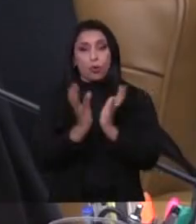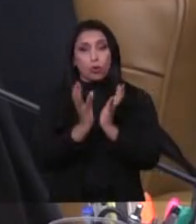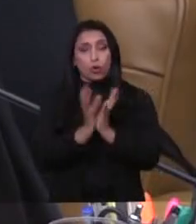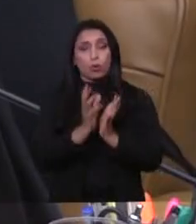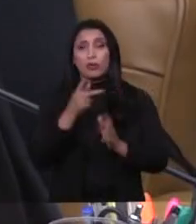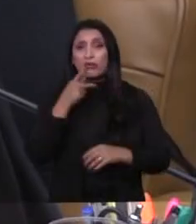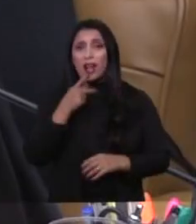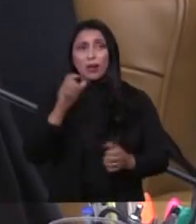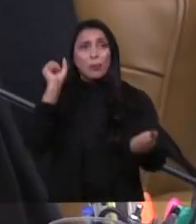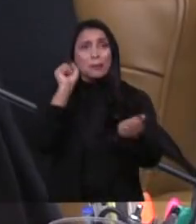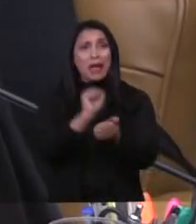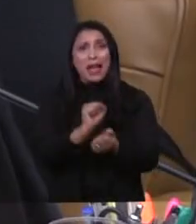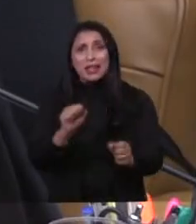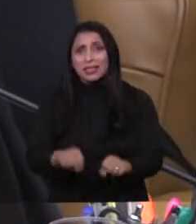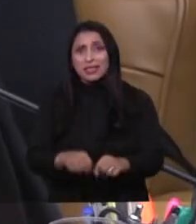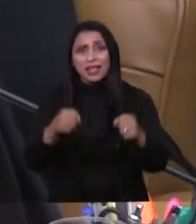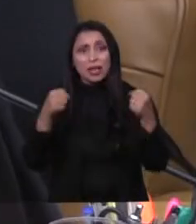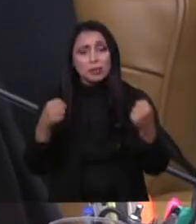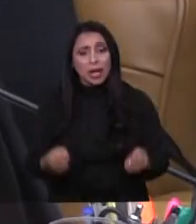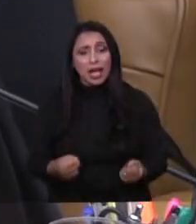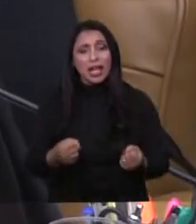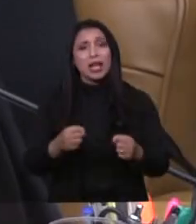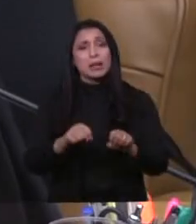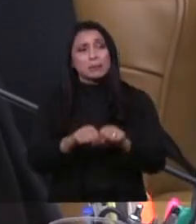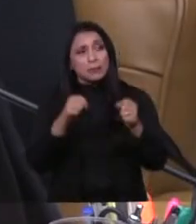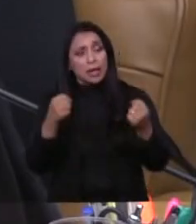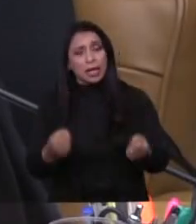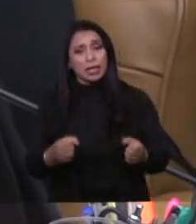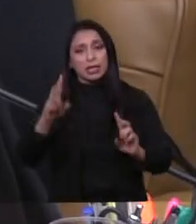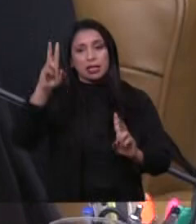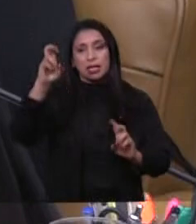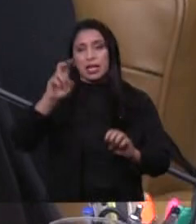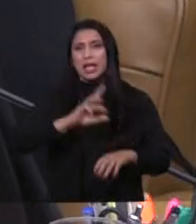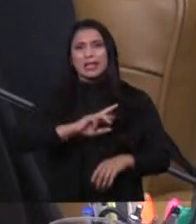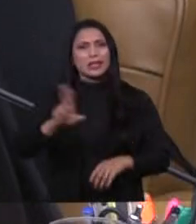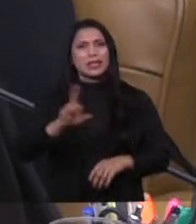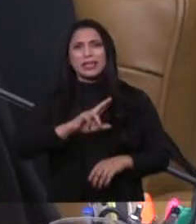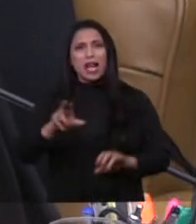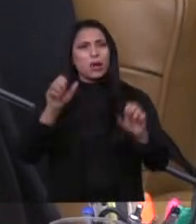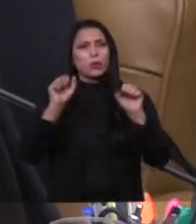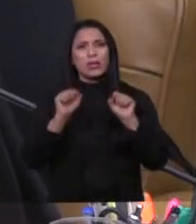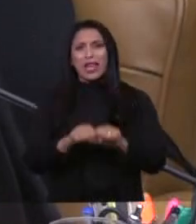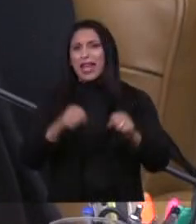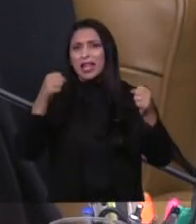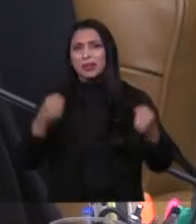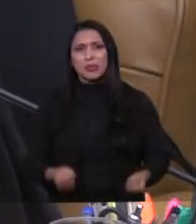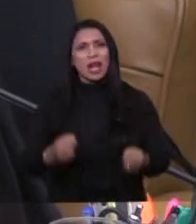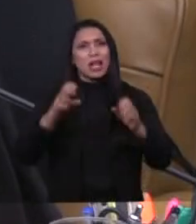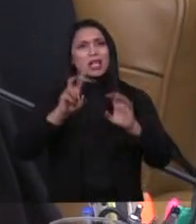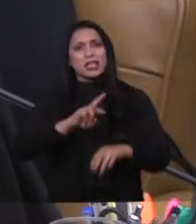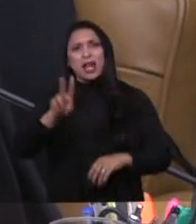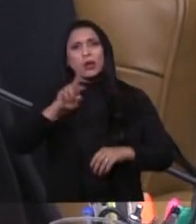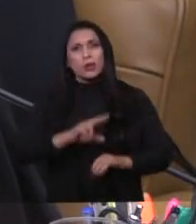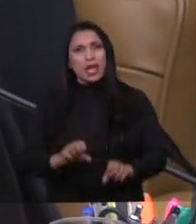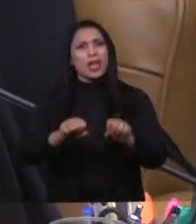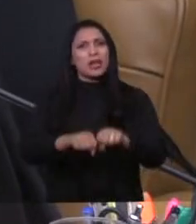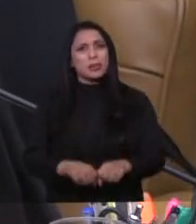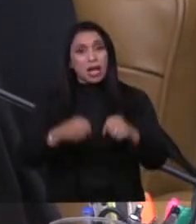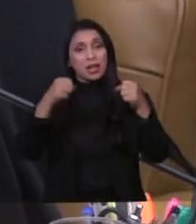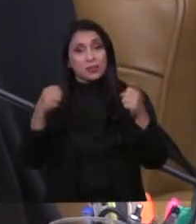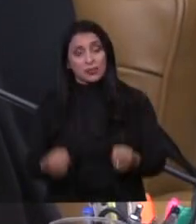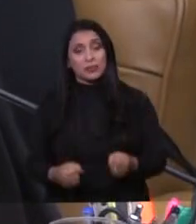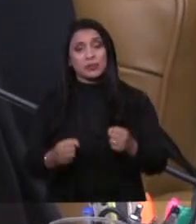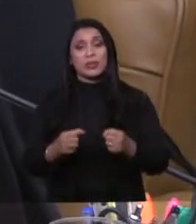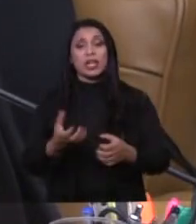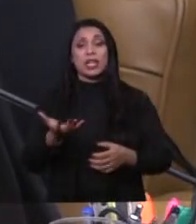houvesse quebradeira. Abre aspas, diziam, não quebra, não quebra, e, inclusive,